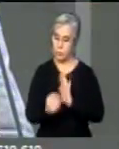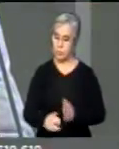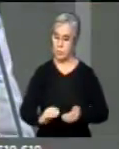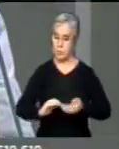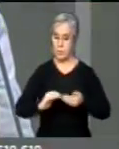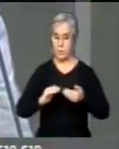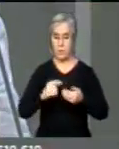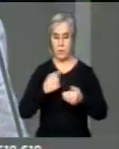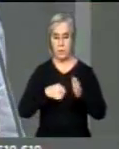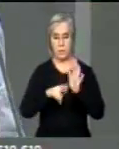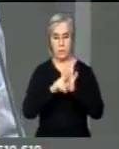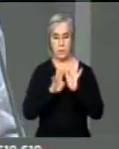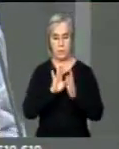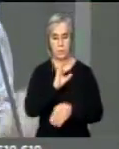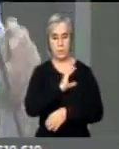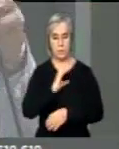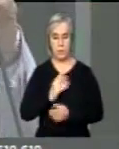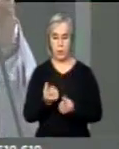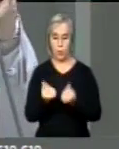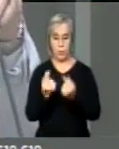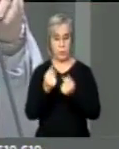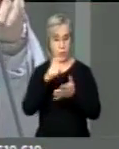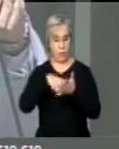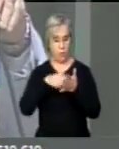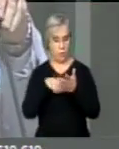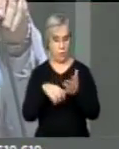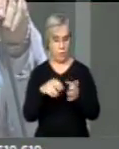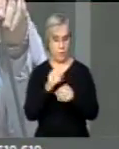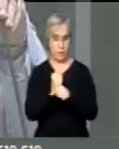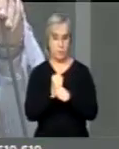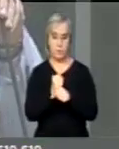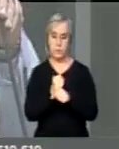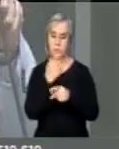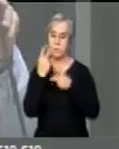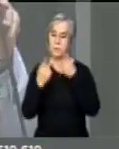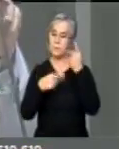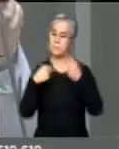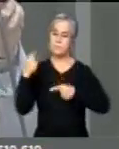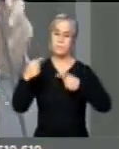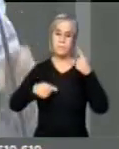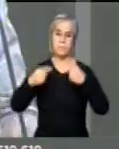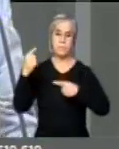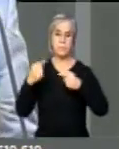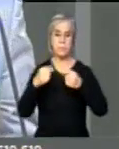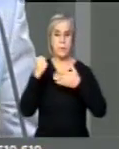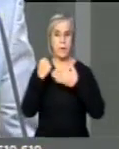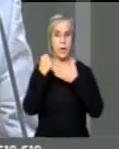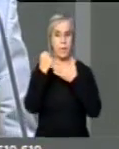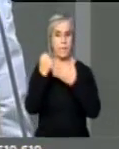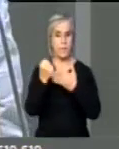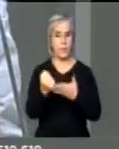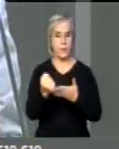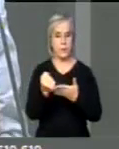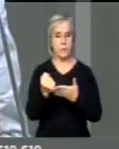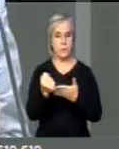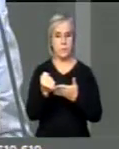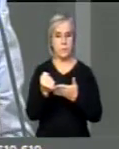representando a Comissão de Finanças e Tributação, para argumentar em favor da